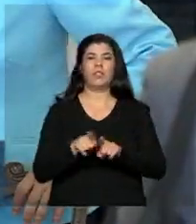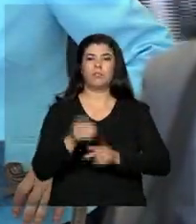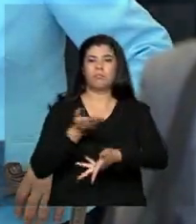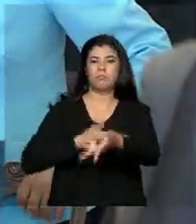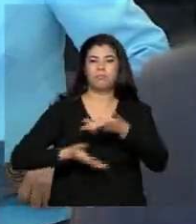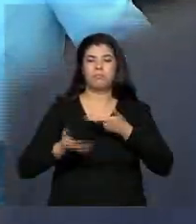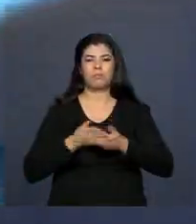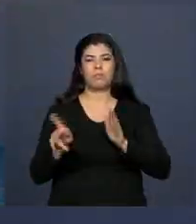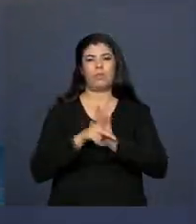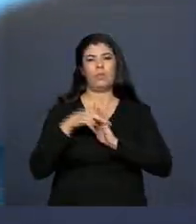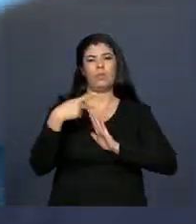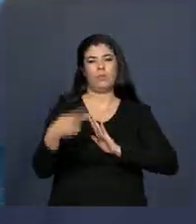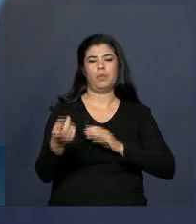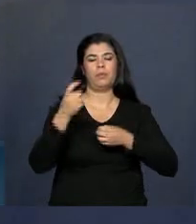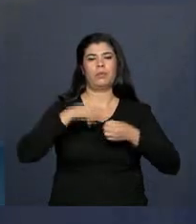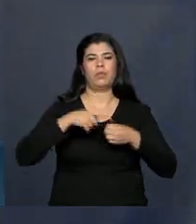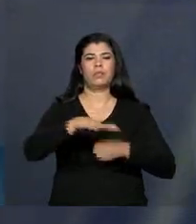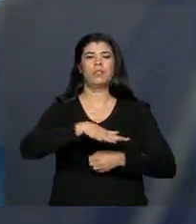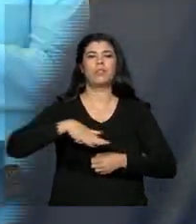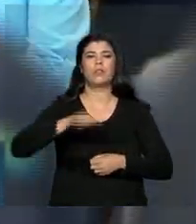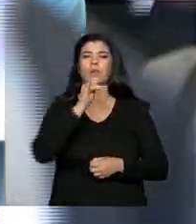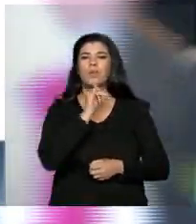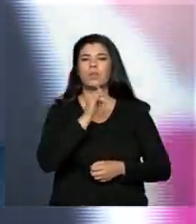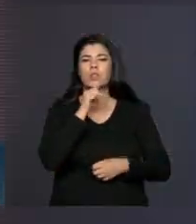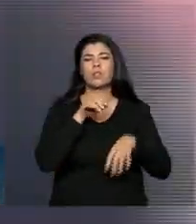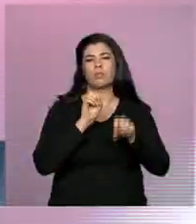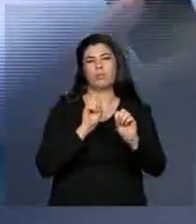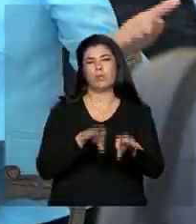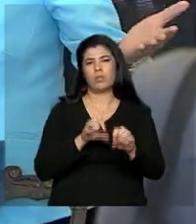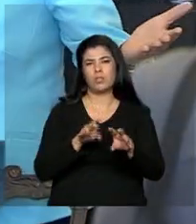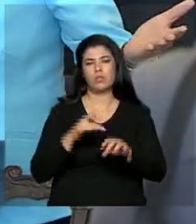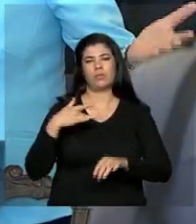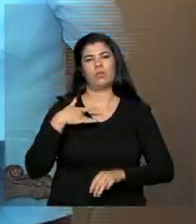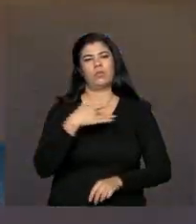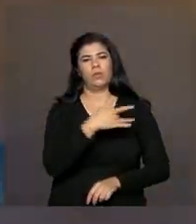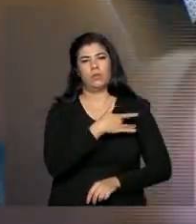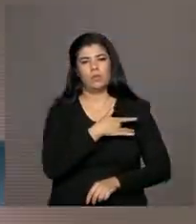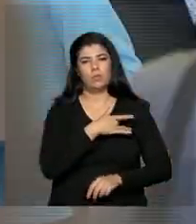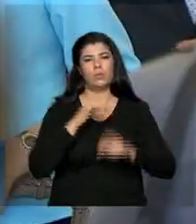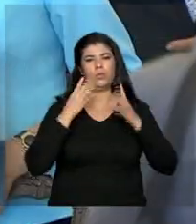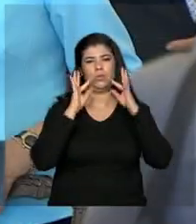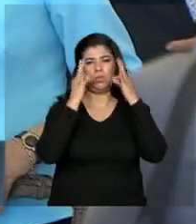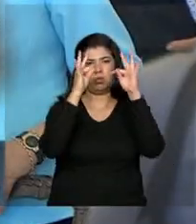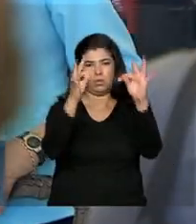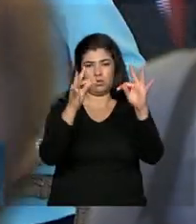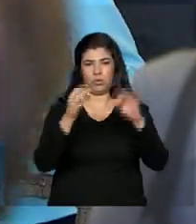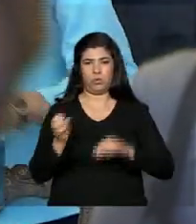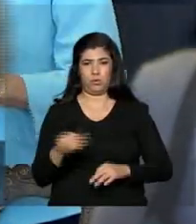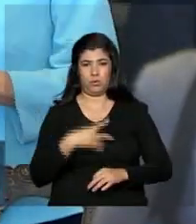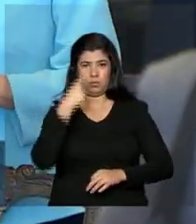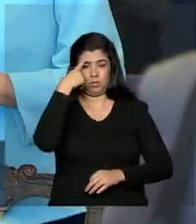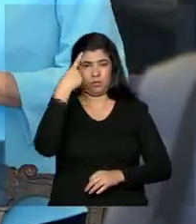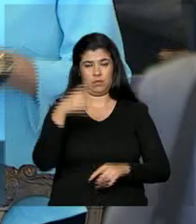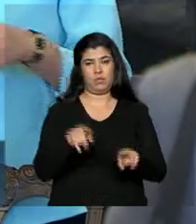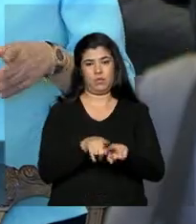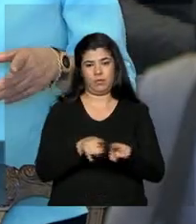também cooperação já em áreas como educação, saúde, tecnologia e inovação.